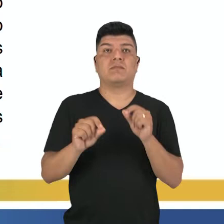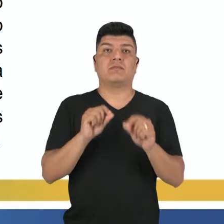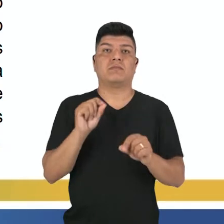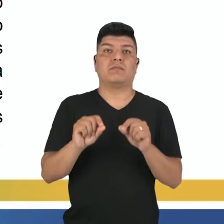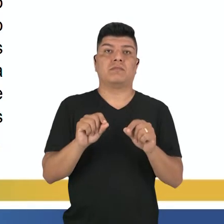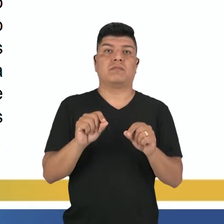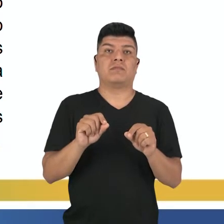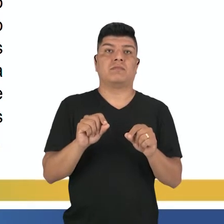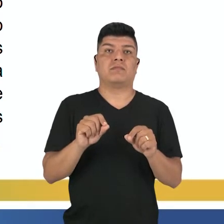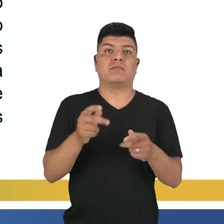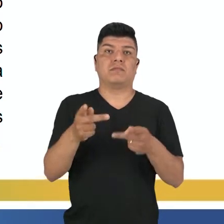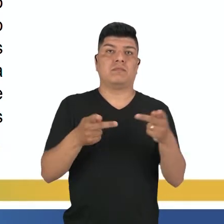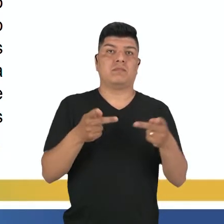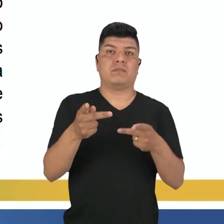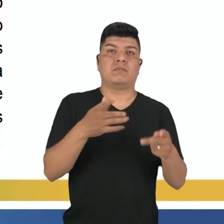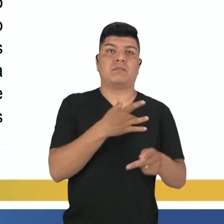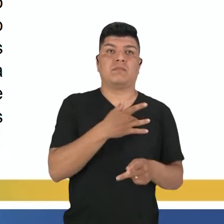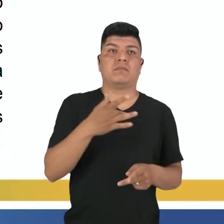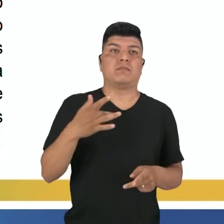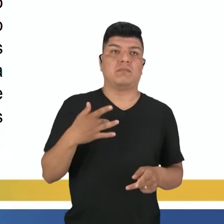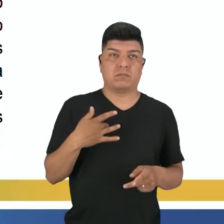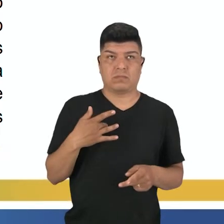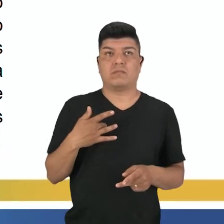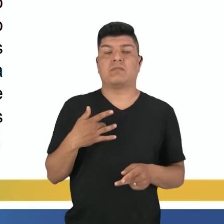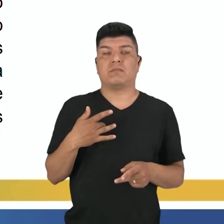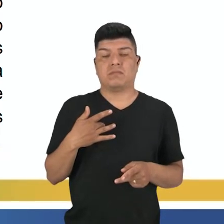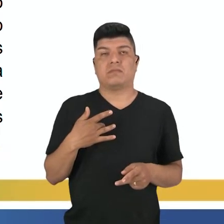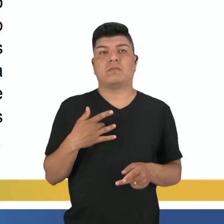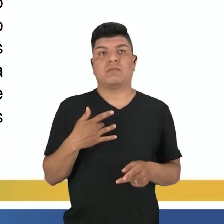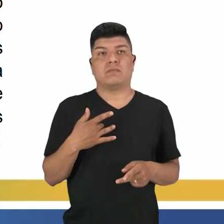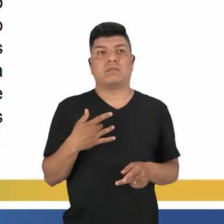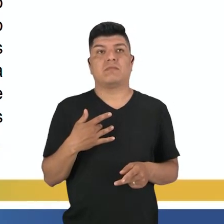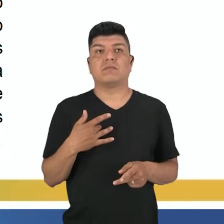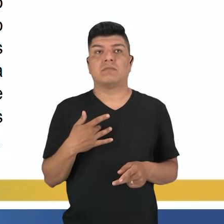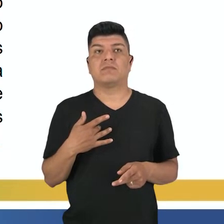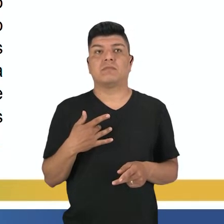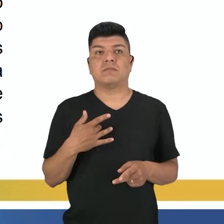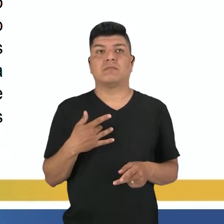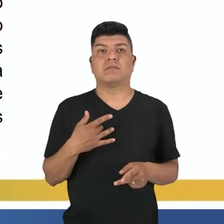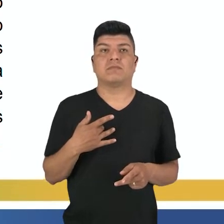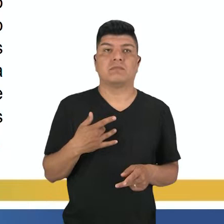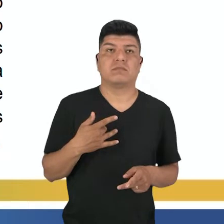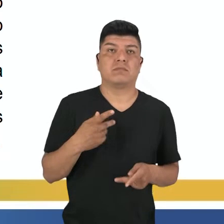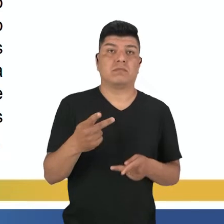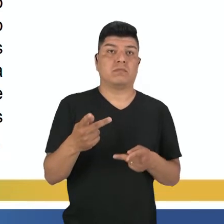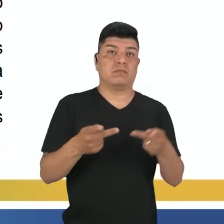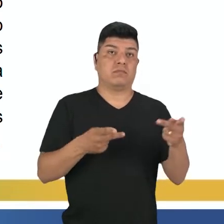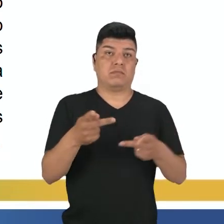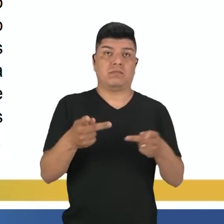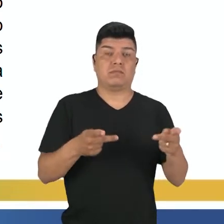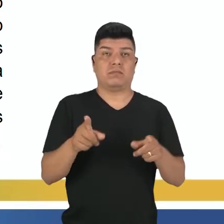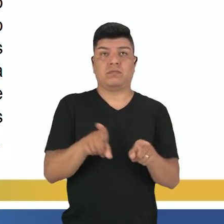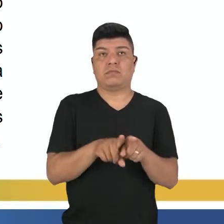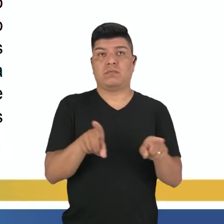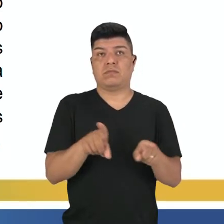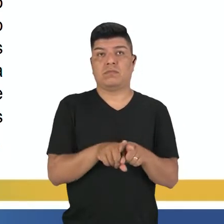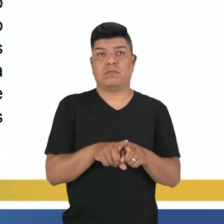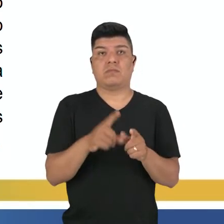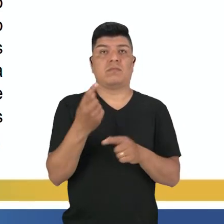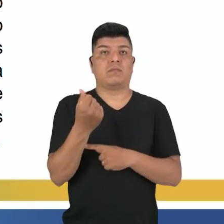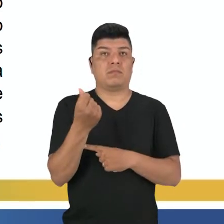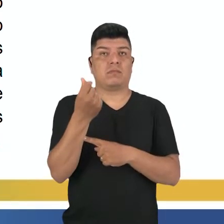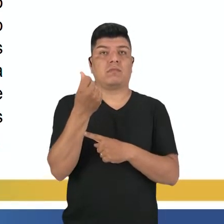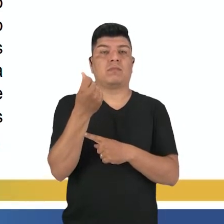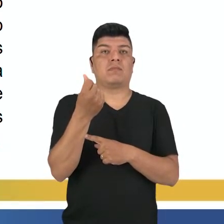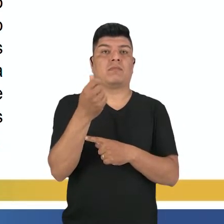compatibilização entre o planejamento, os instrumentos de planejamento da saúde, e os instrumentos de planejamento